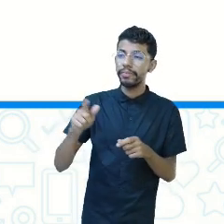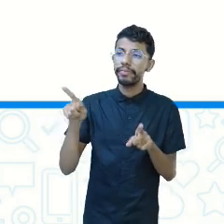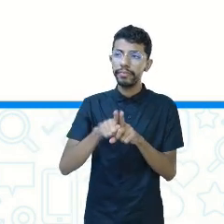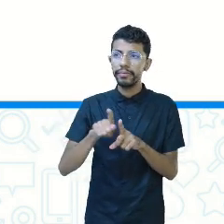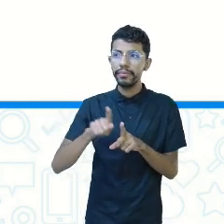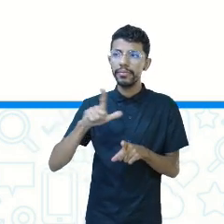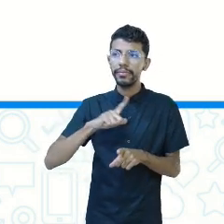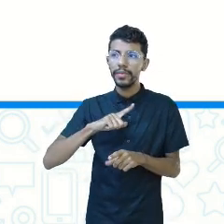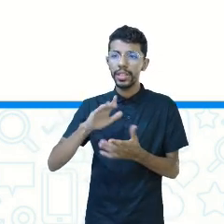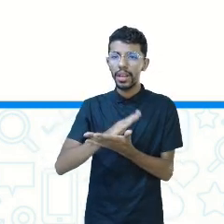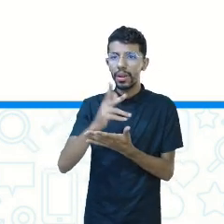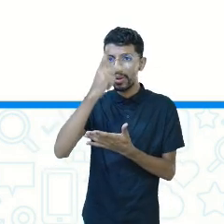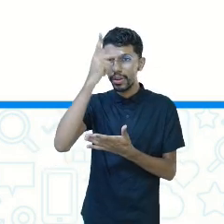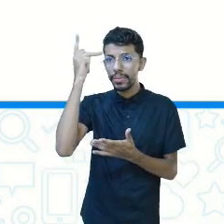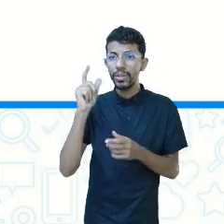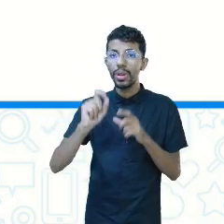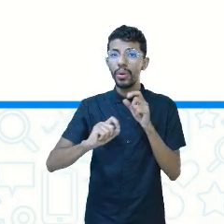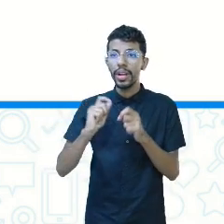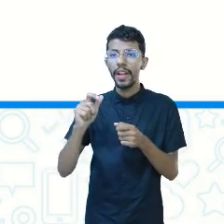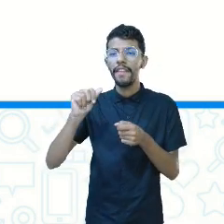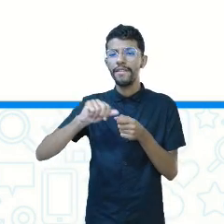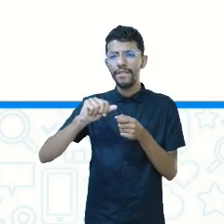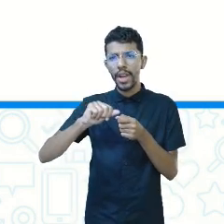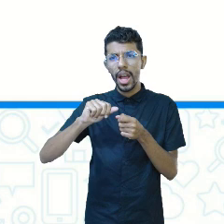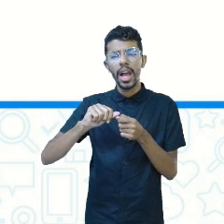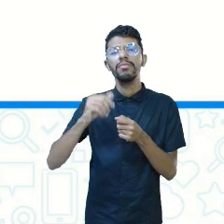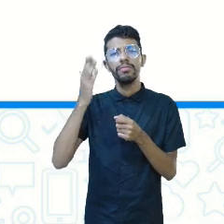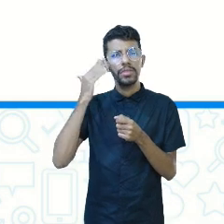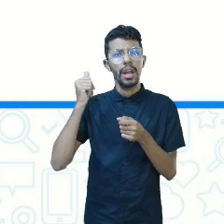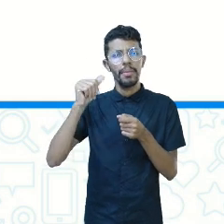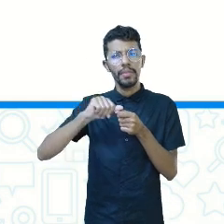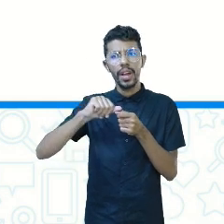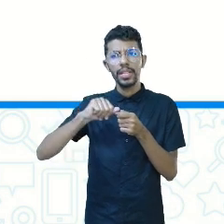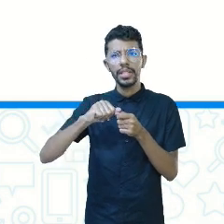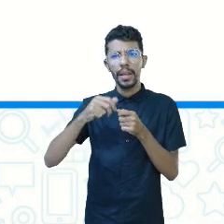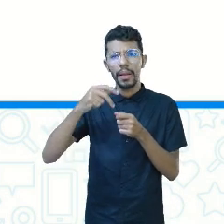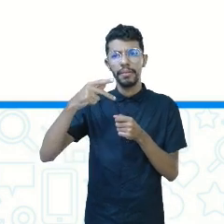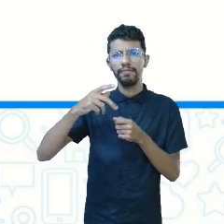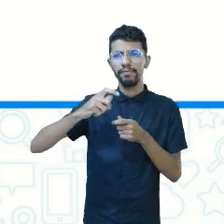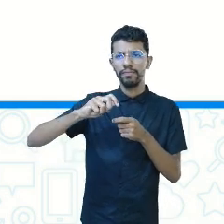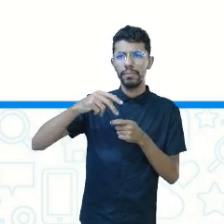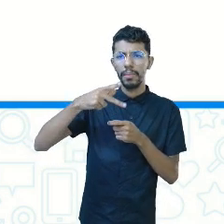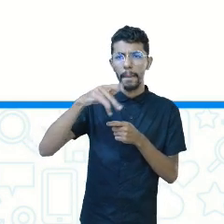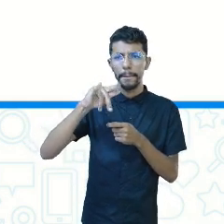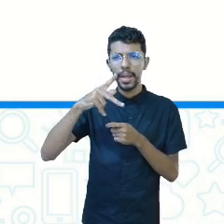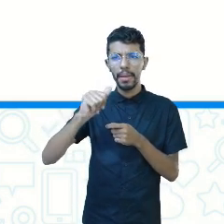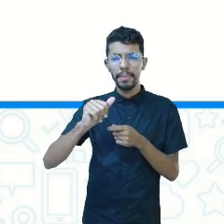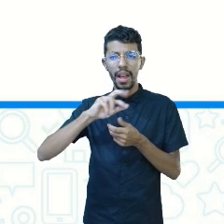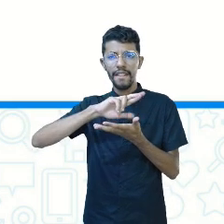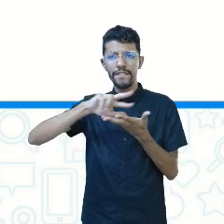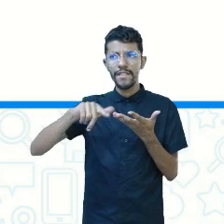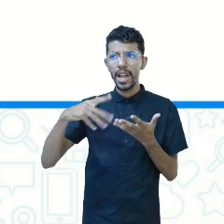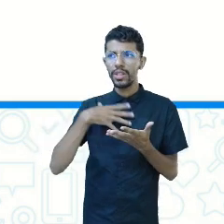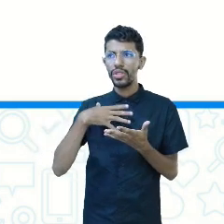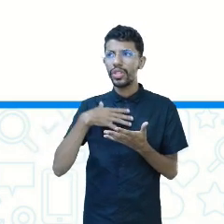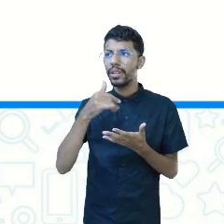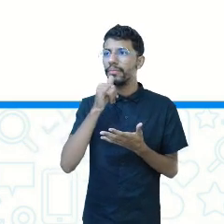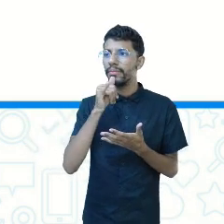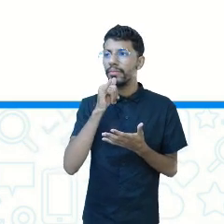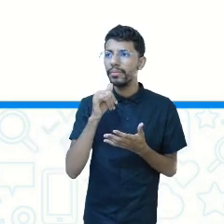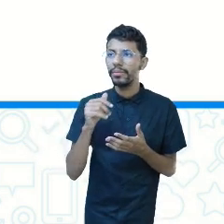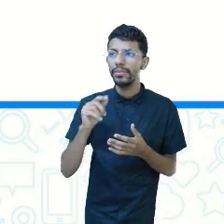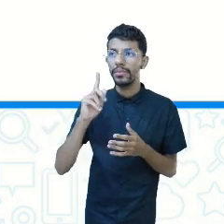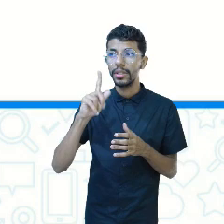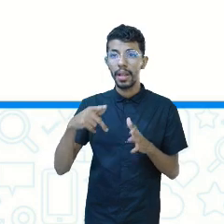inclusive, que sabe fazer pipa de várias formas. Uma delas é quando você pega